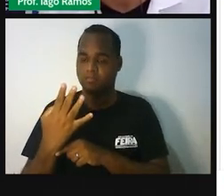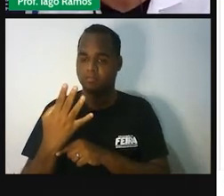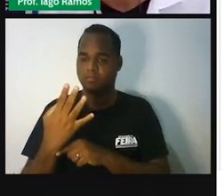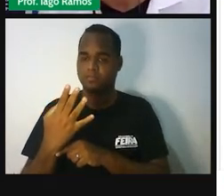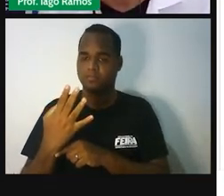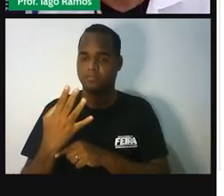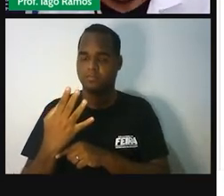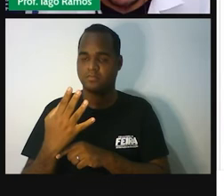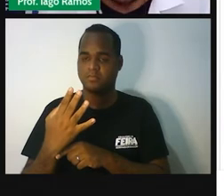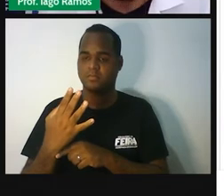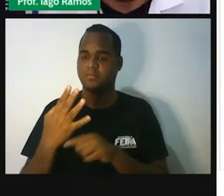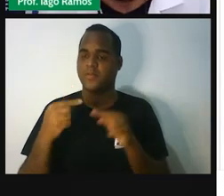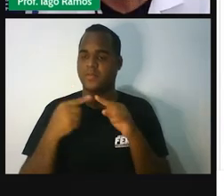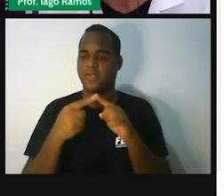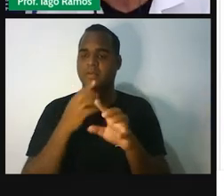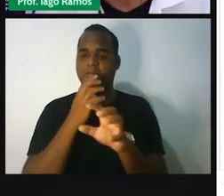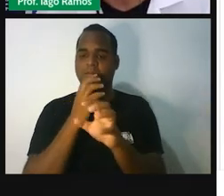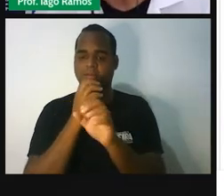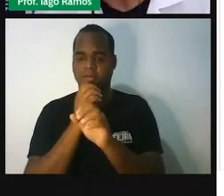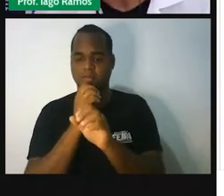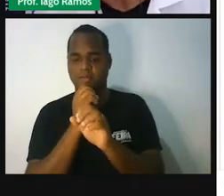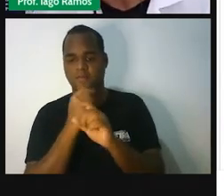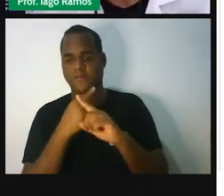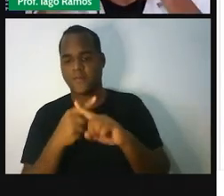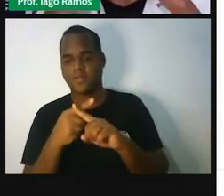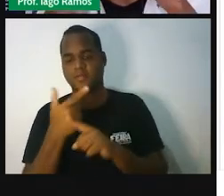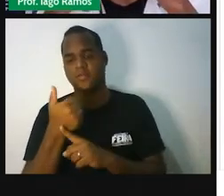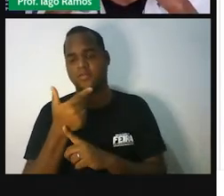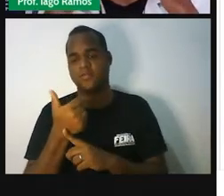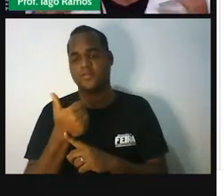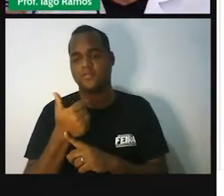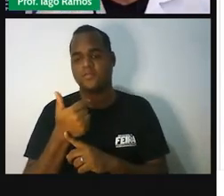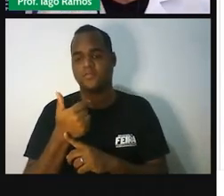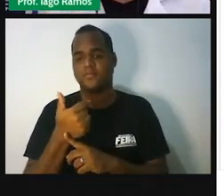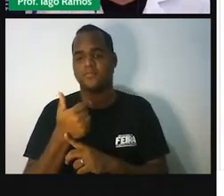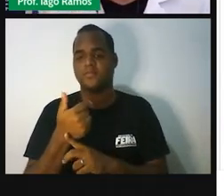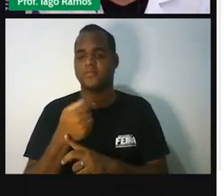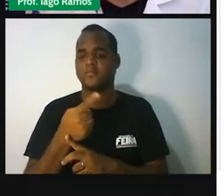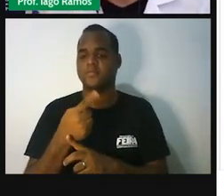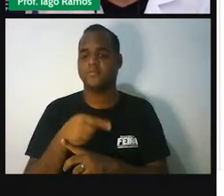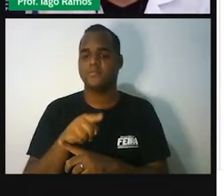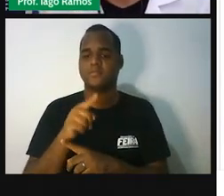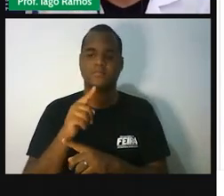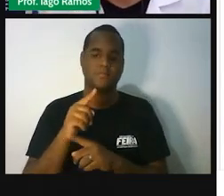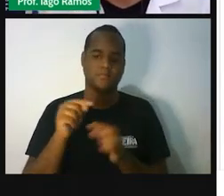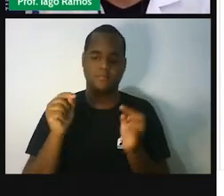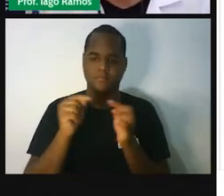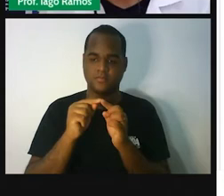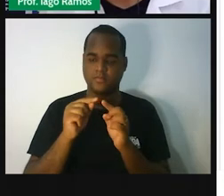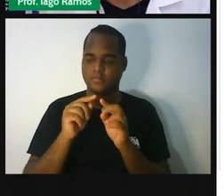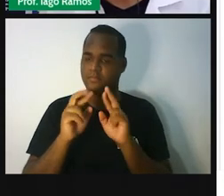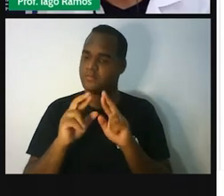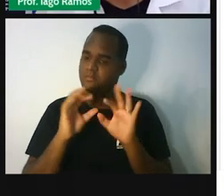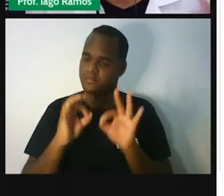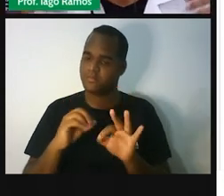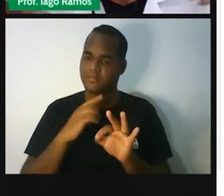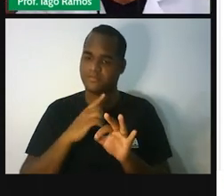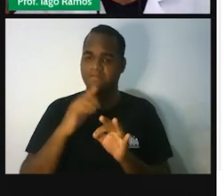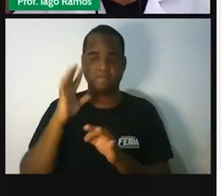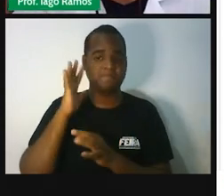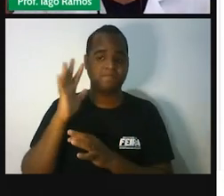total de 12. Belezinha? A gente pode pensar, por exemplo, eu vou te falar de outras situações. Digamos que a gente